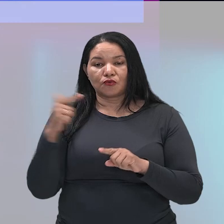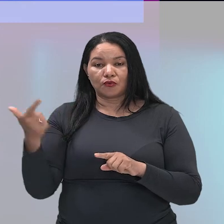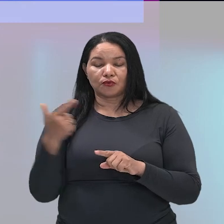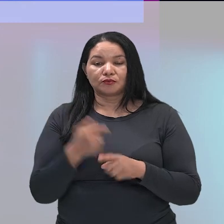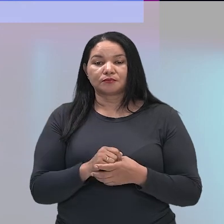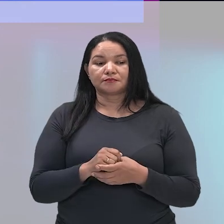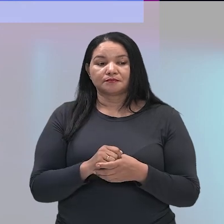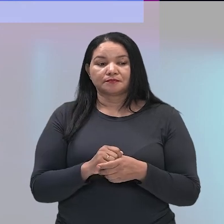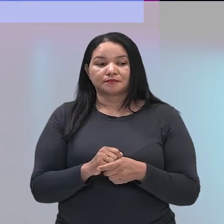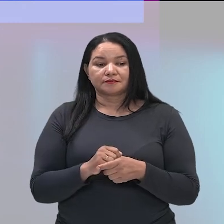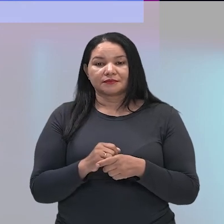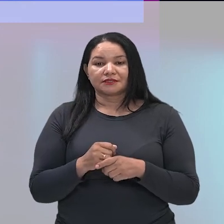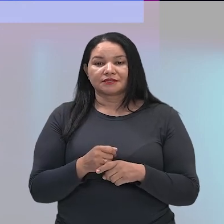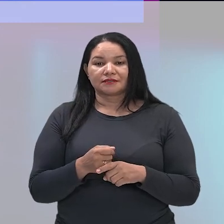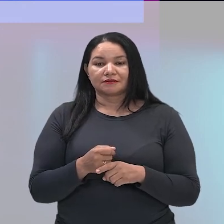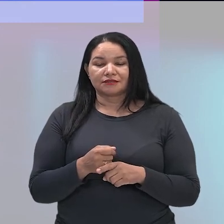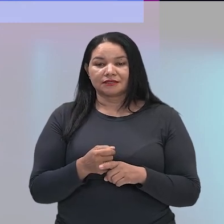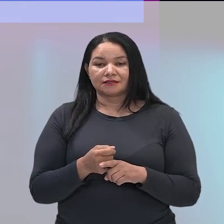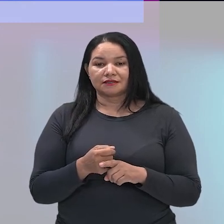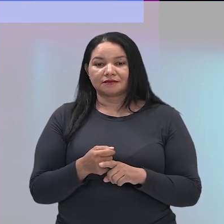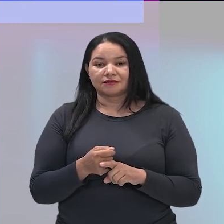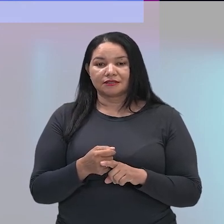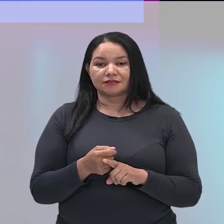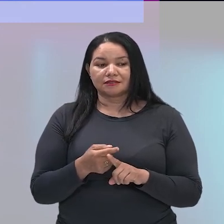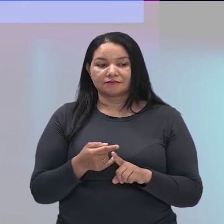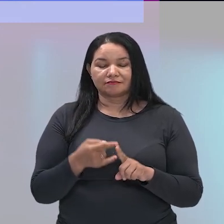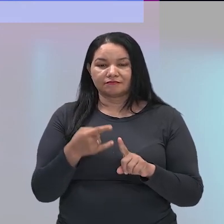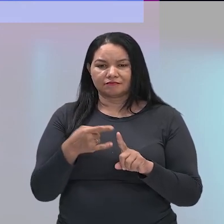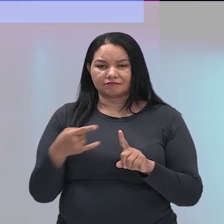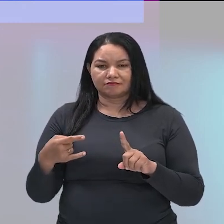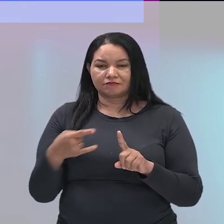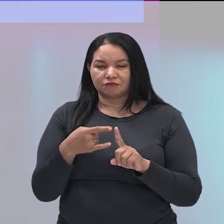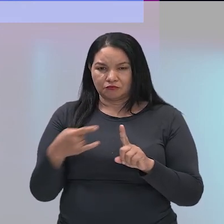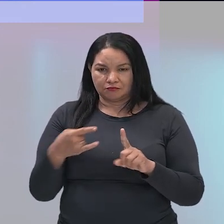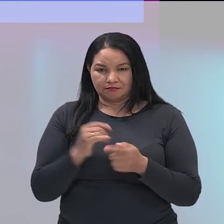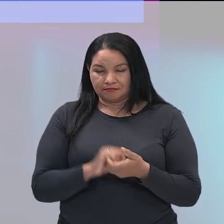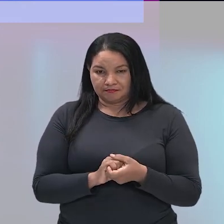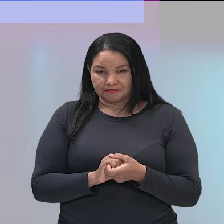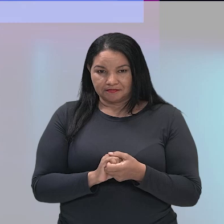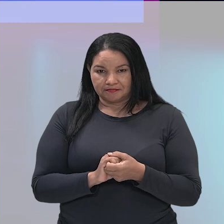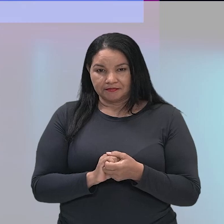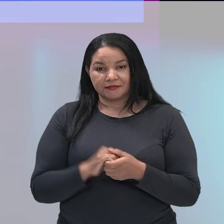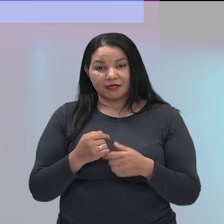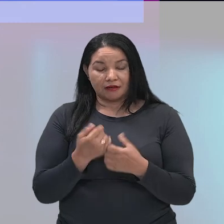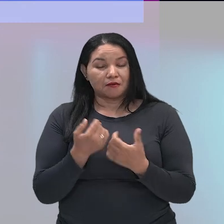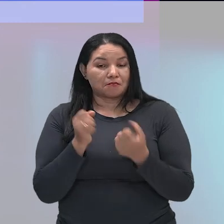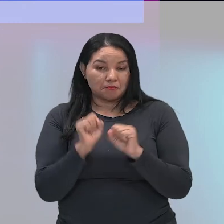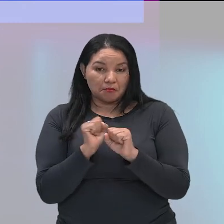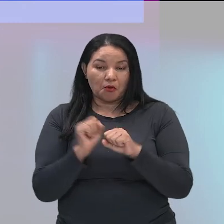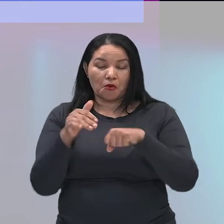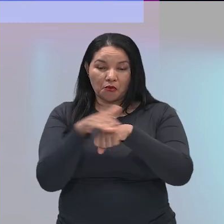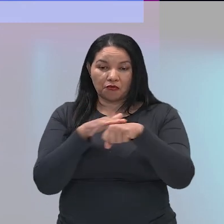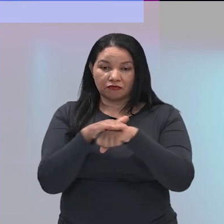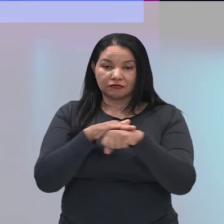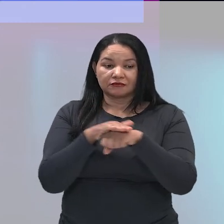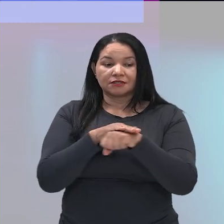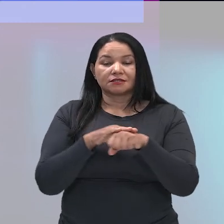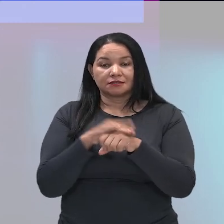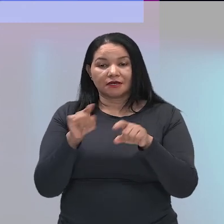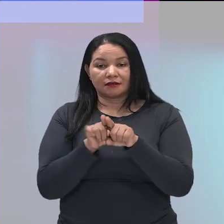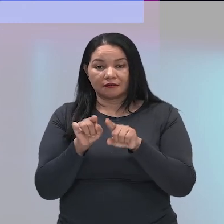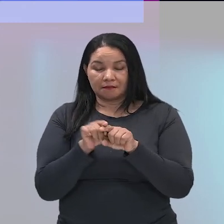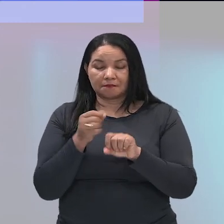que também podem utilizar essas ferramentas como colaborativas para conversar e etc. Nós temos